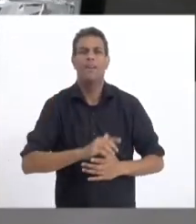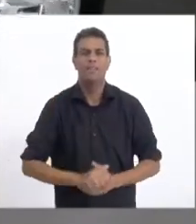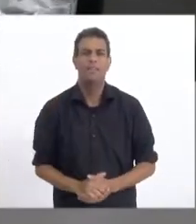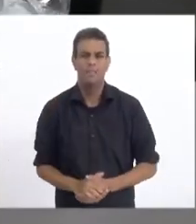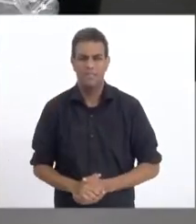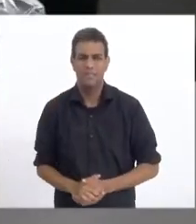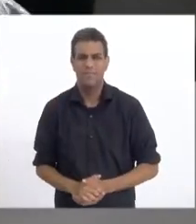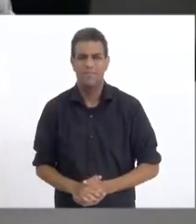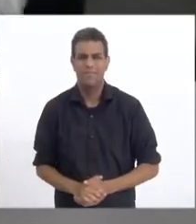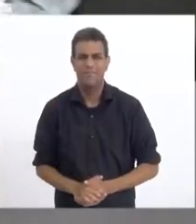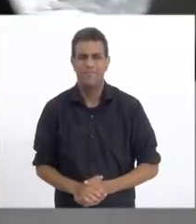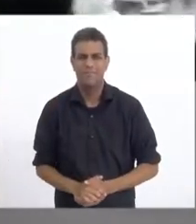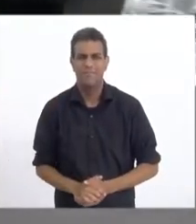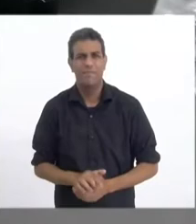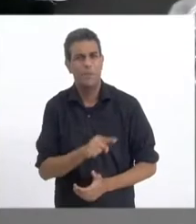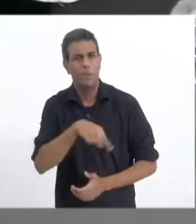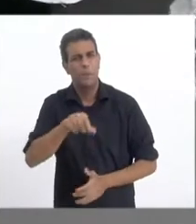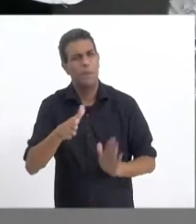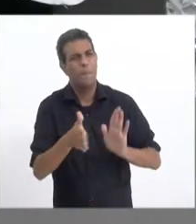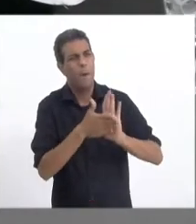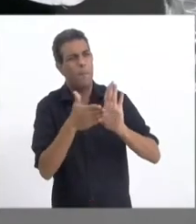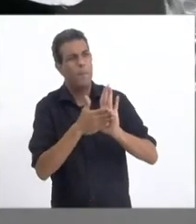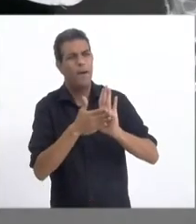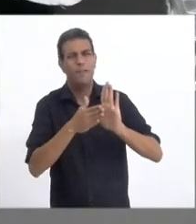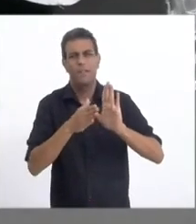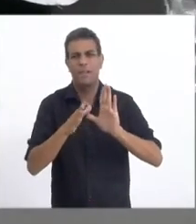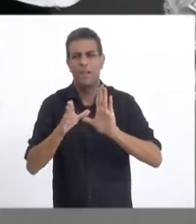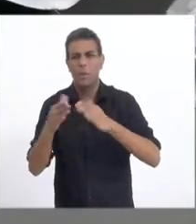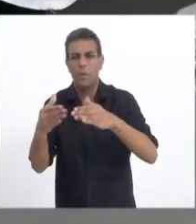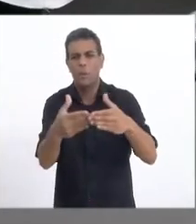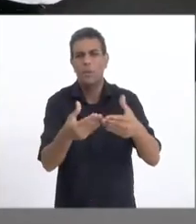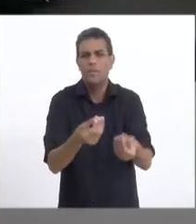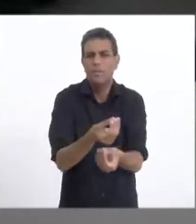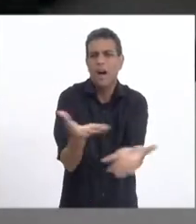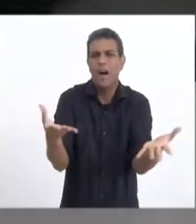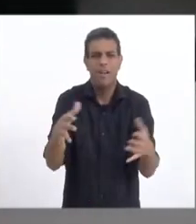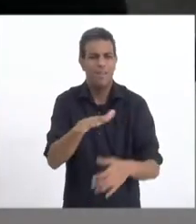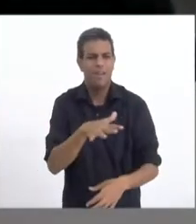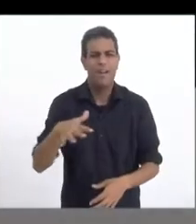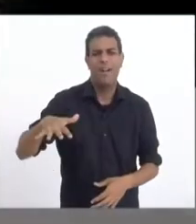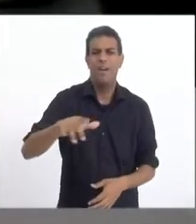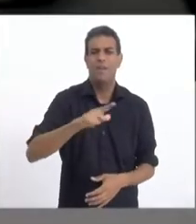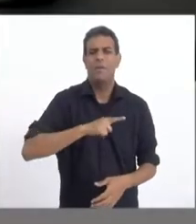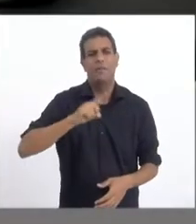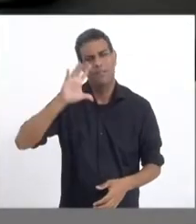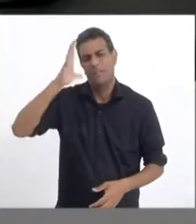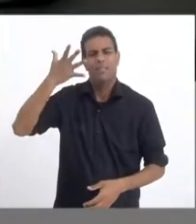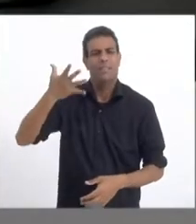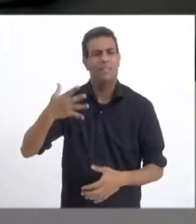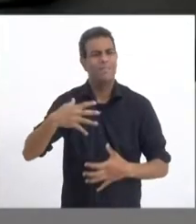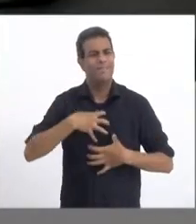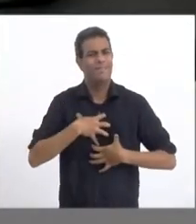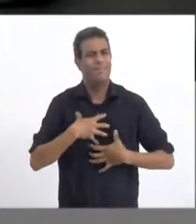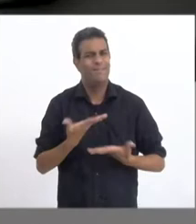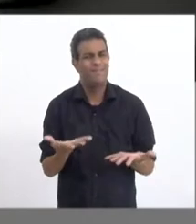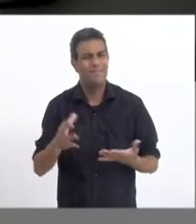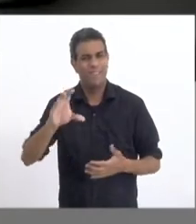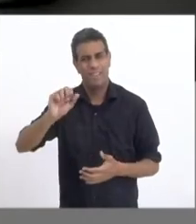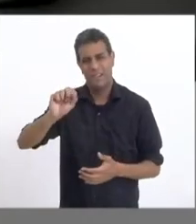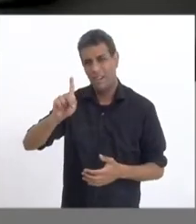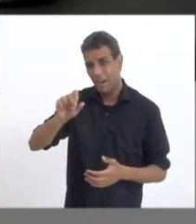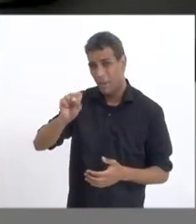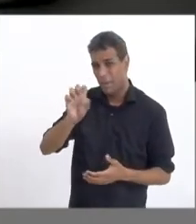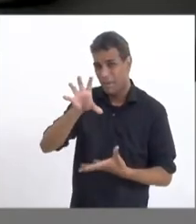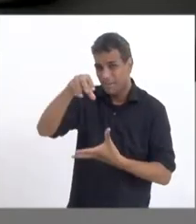a seguinte proposta, então, é a fala da Karen, inclusive, distribua pelo território, porque a perspectiva do CAPS